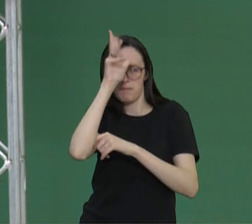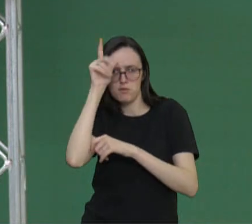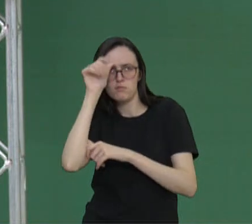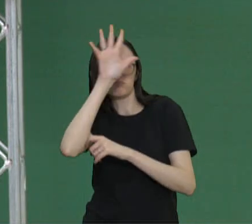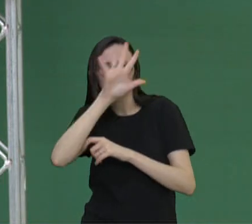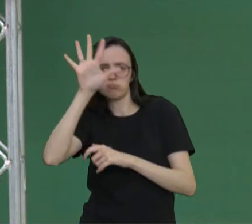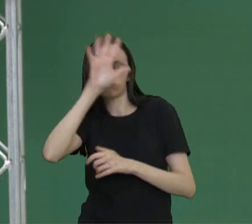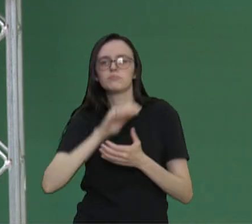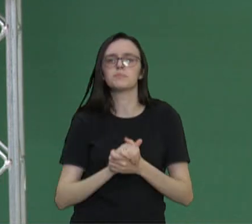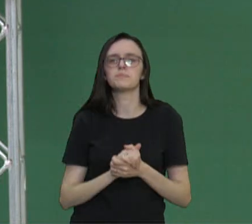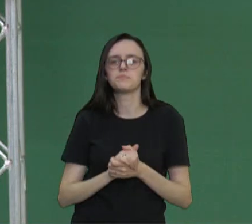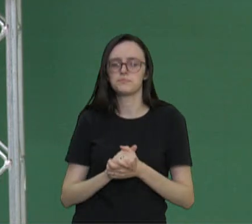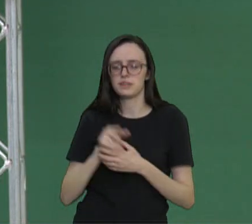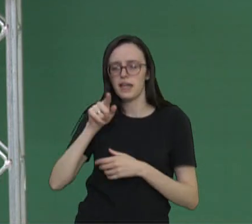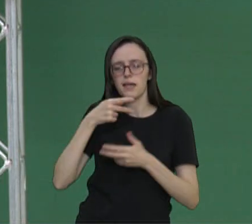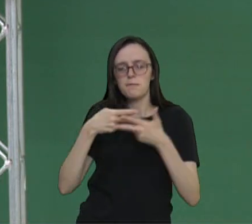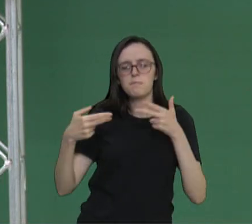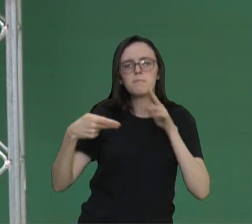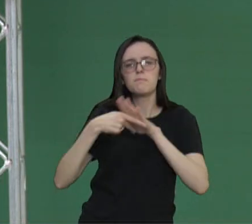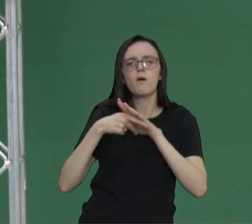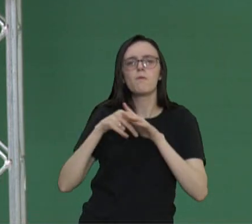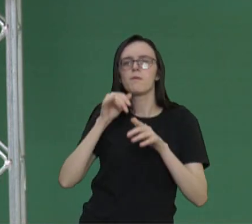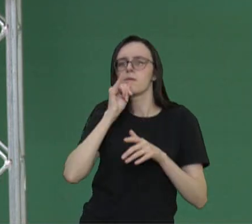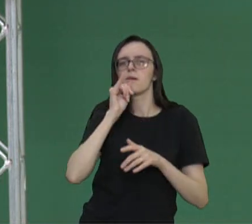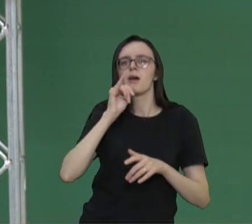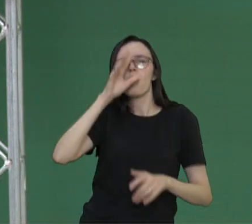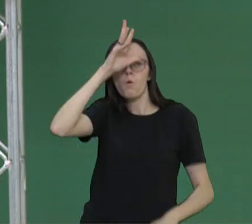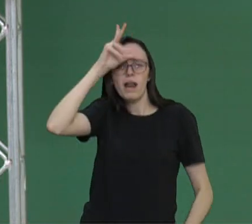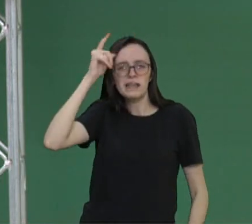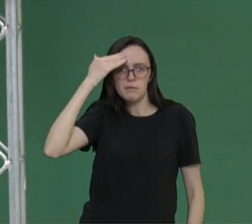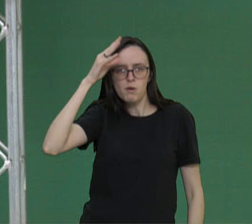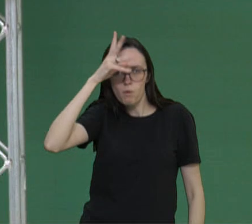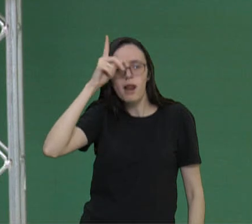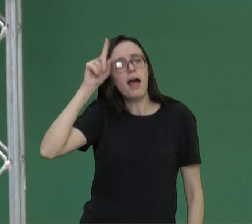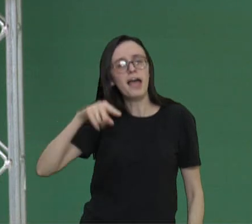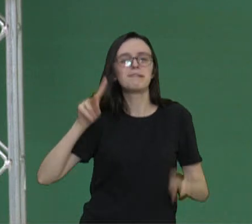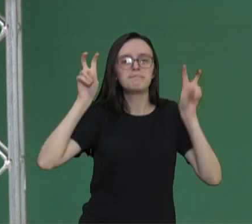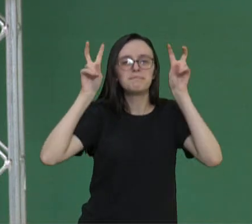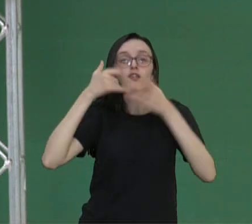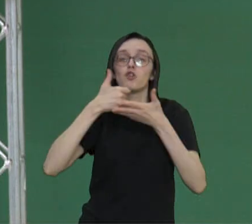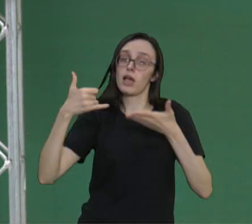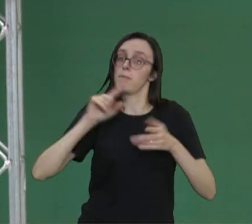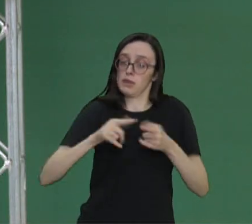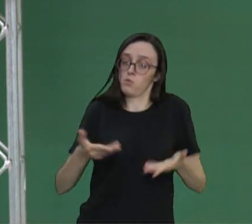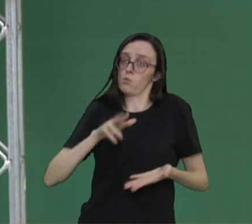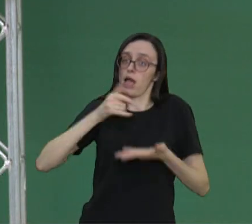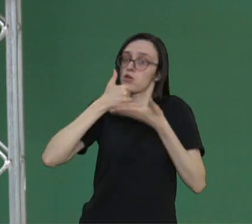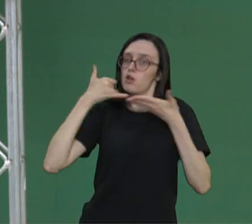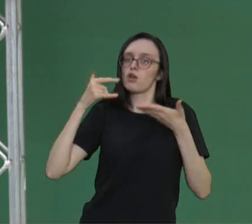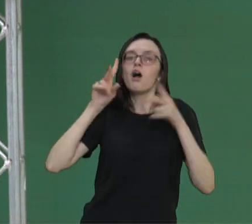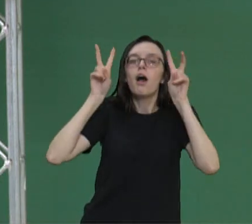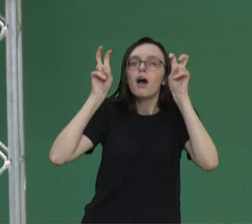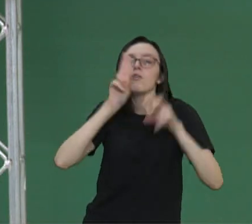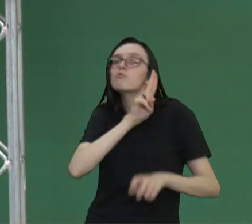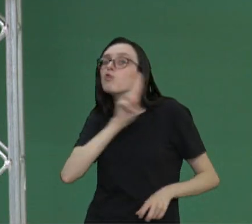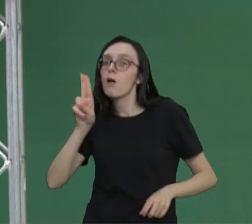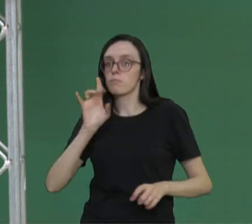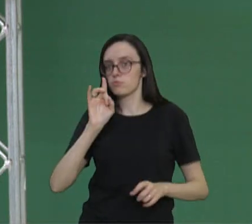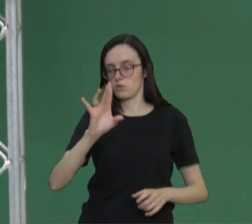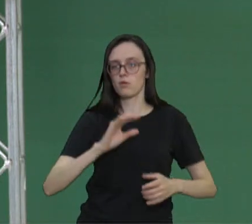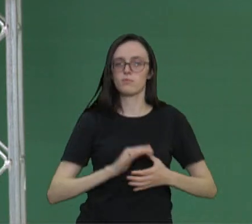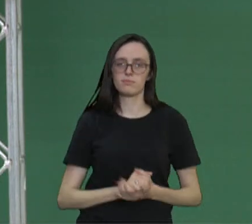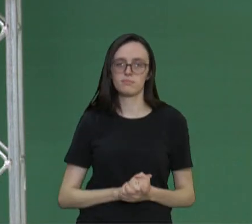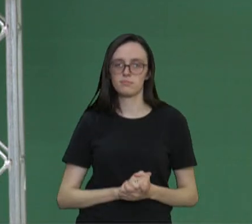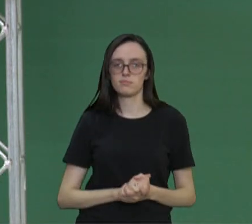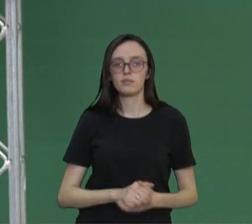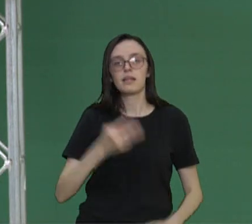essas drogas do sertão seriam especiarias, principalmente o guaraná, que era comercializado. Depois nós tivemos o terceiro ciclo, que